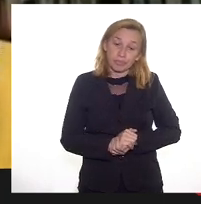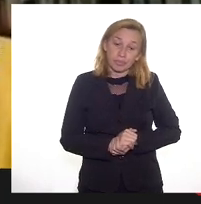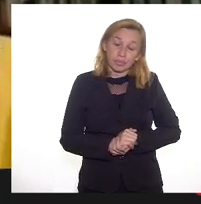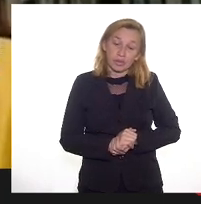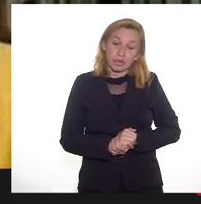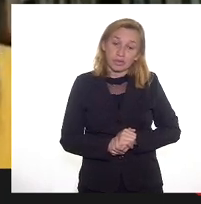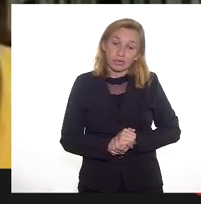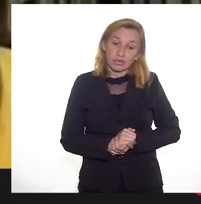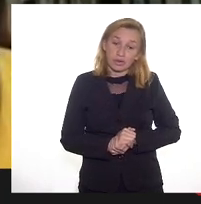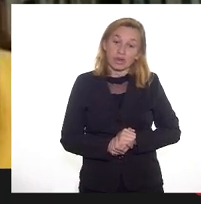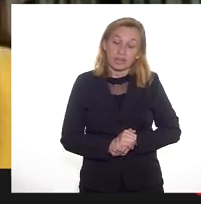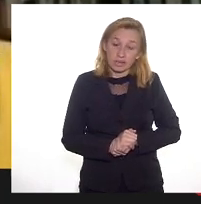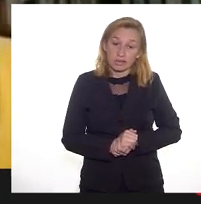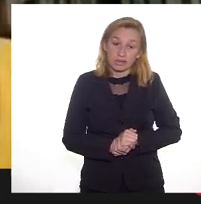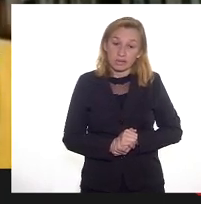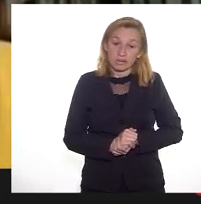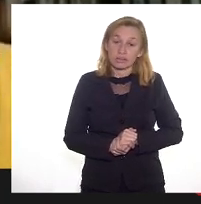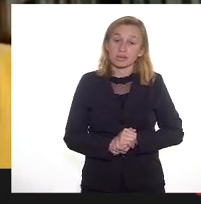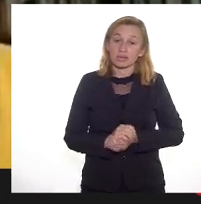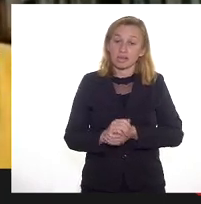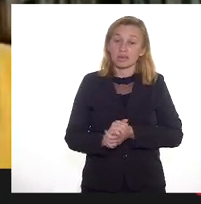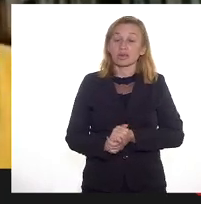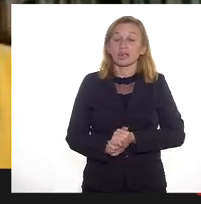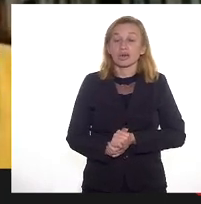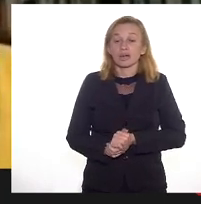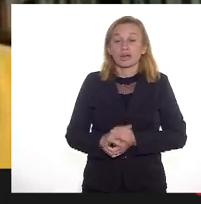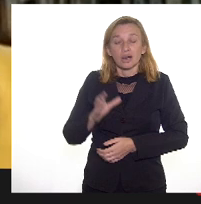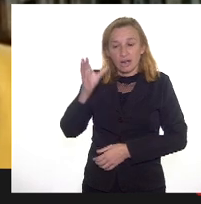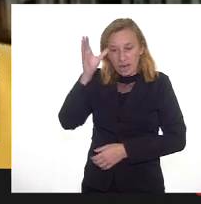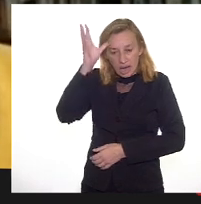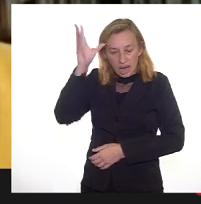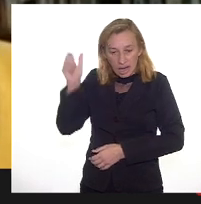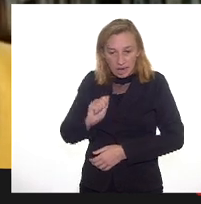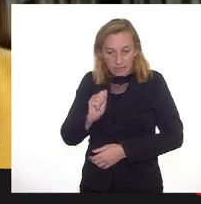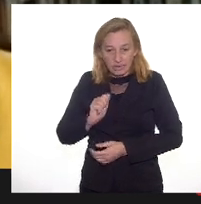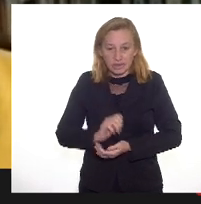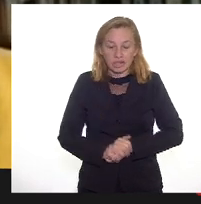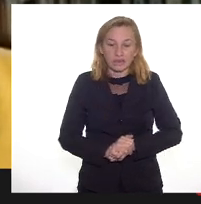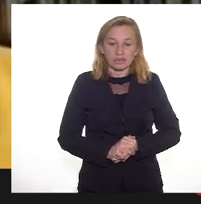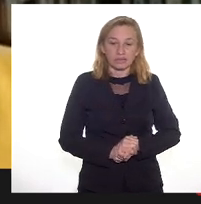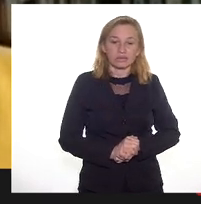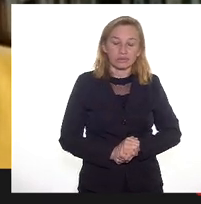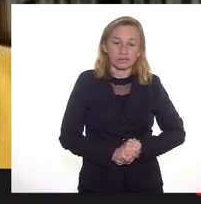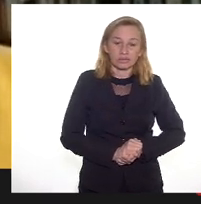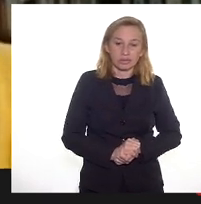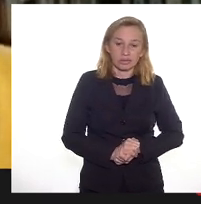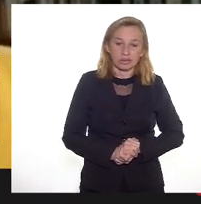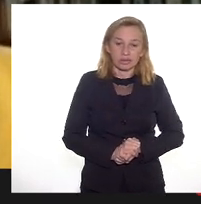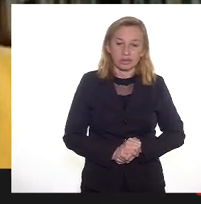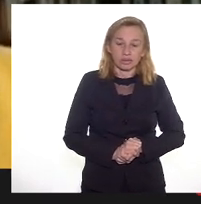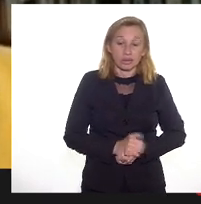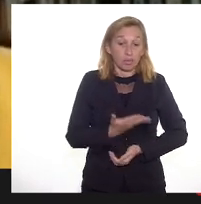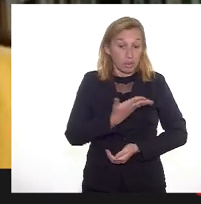africana. E ela escreveu um livro sobre jongo, né? E uma amiga dela de